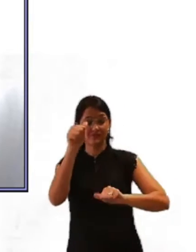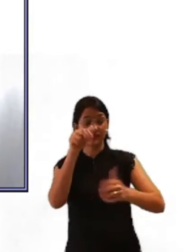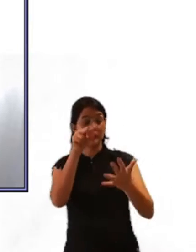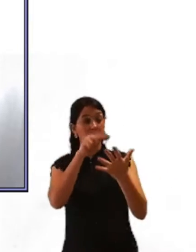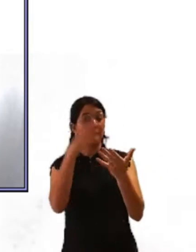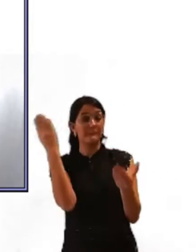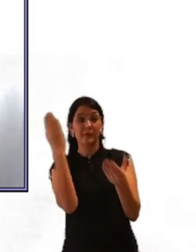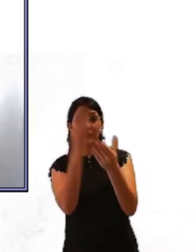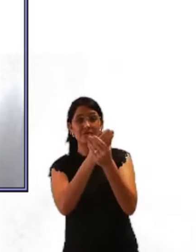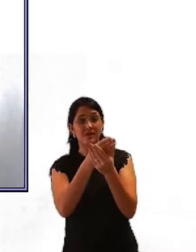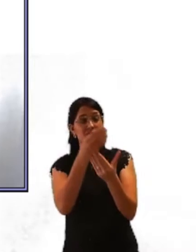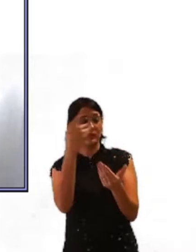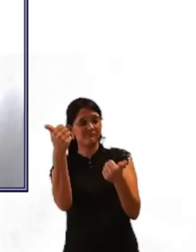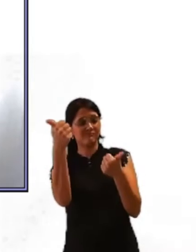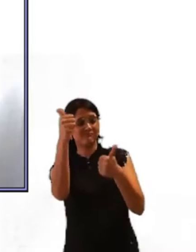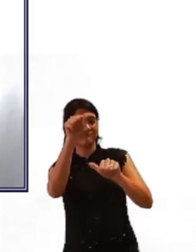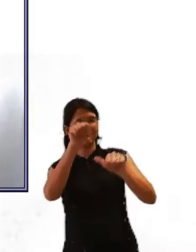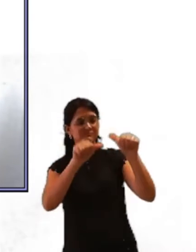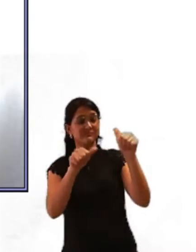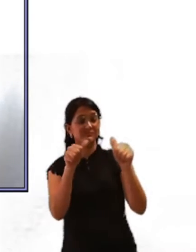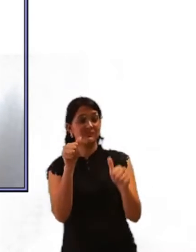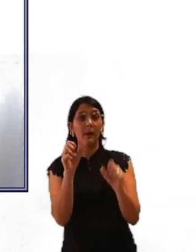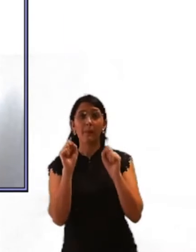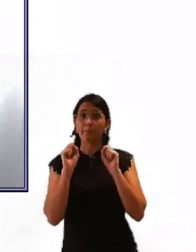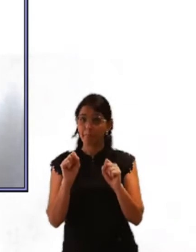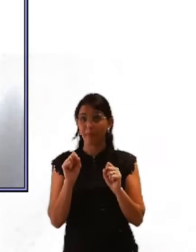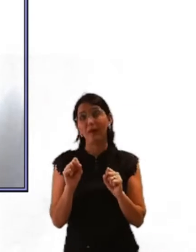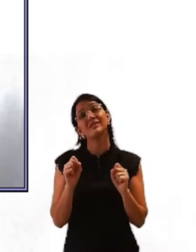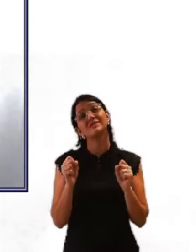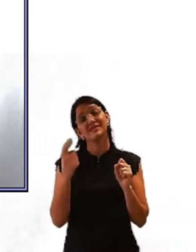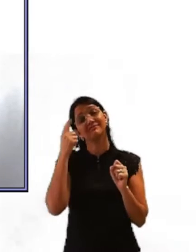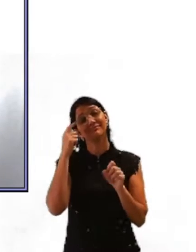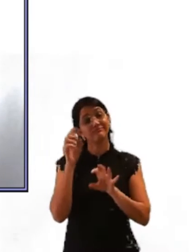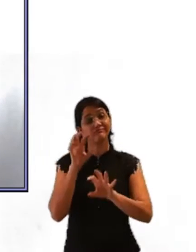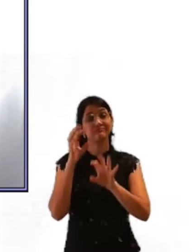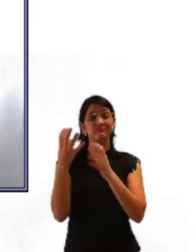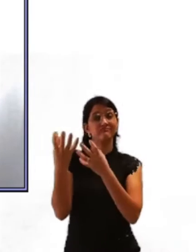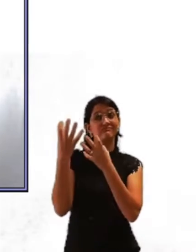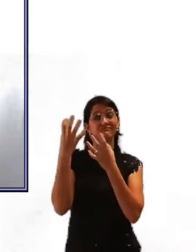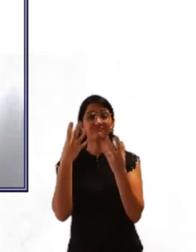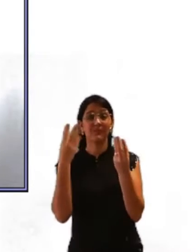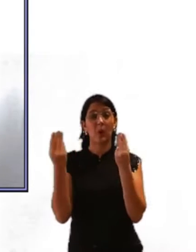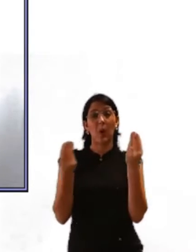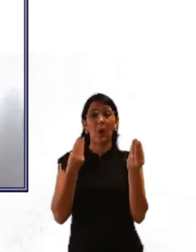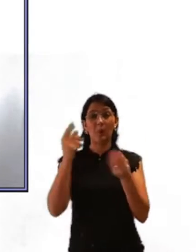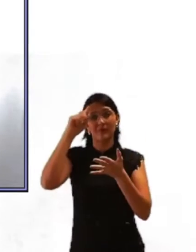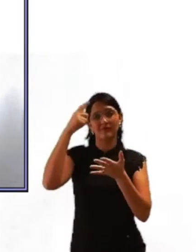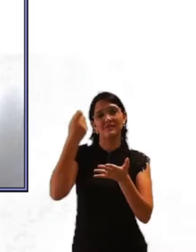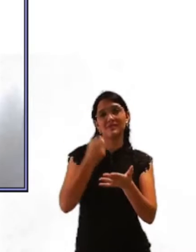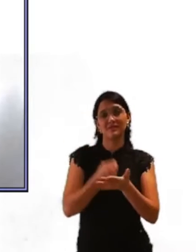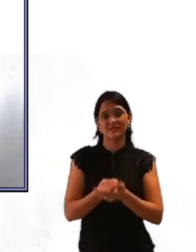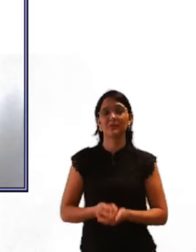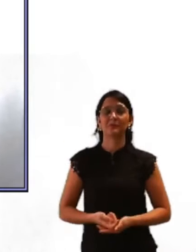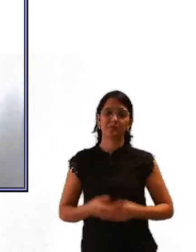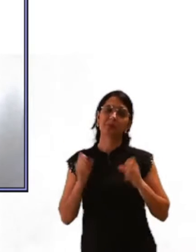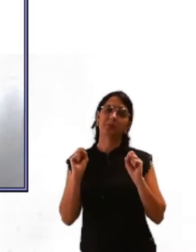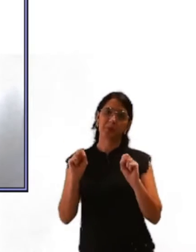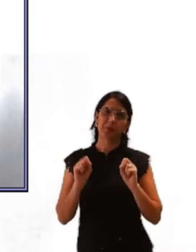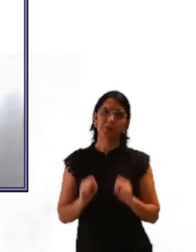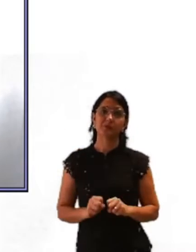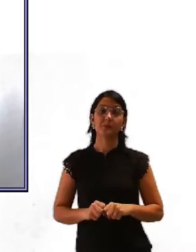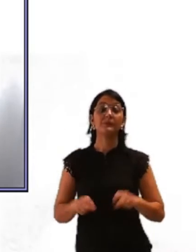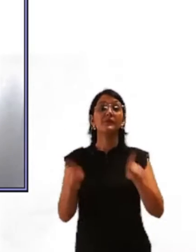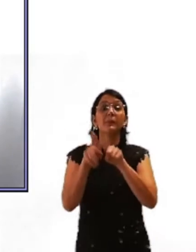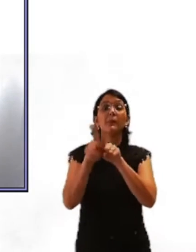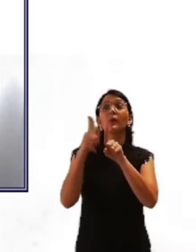cabeça, e isso pode influenciar. Né? E um outro modelo, né, além